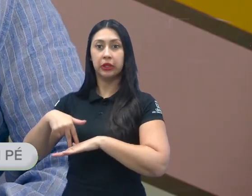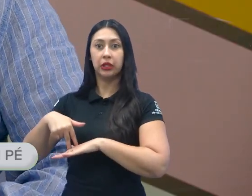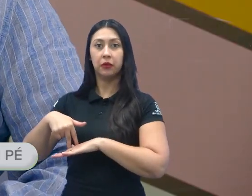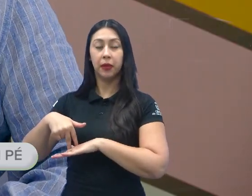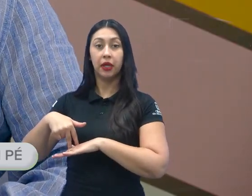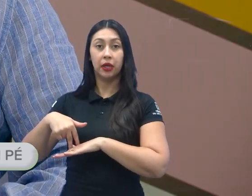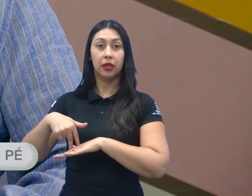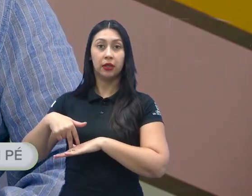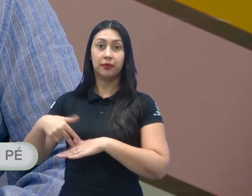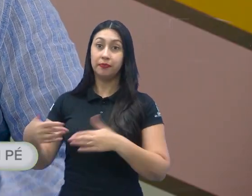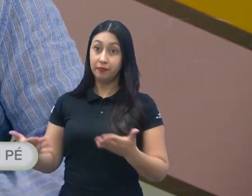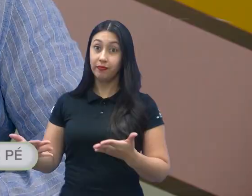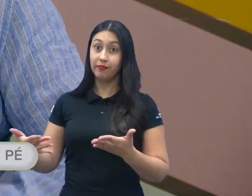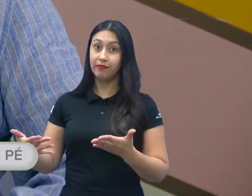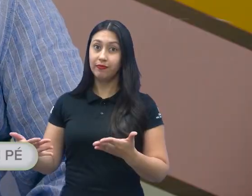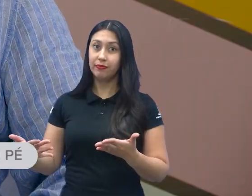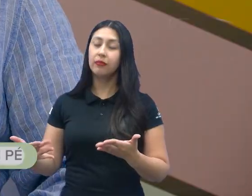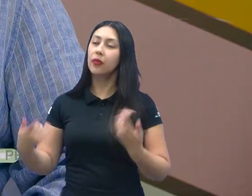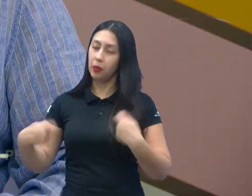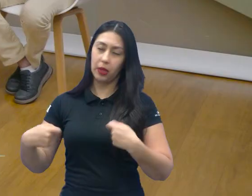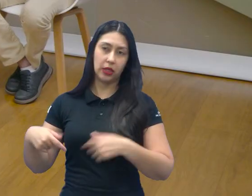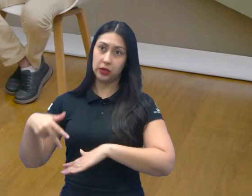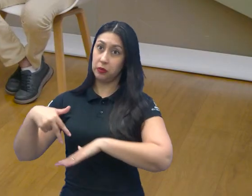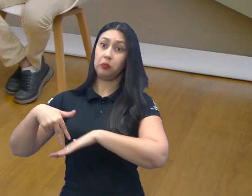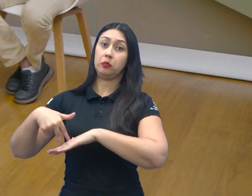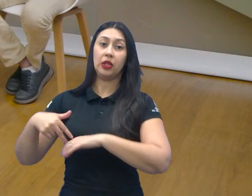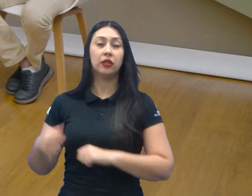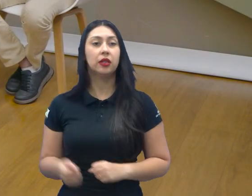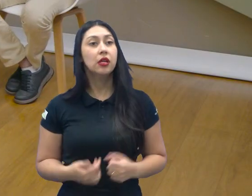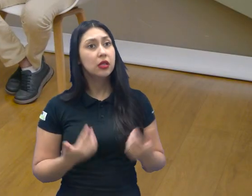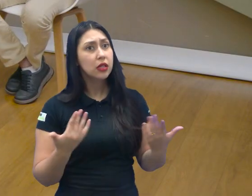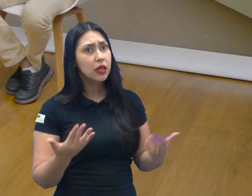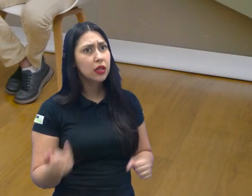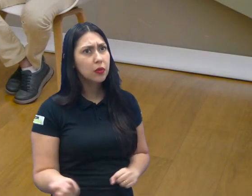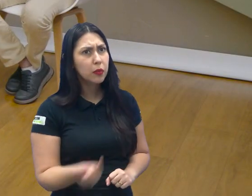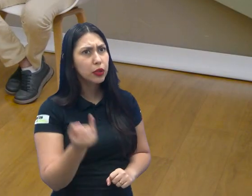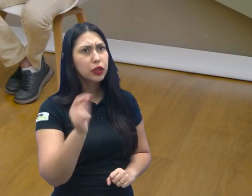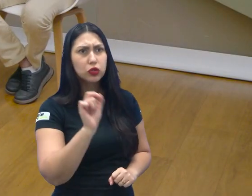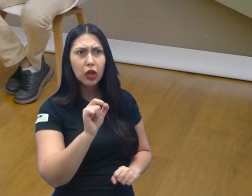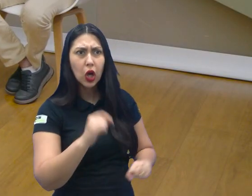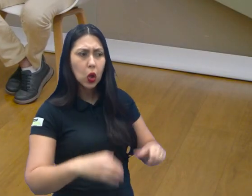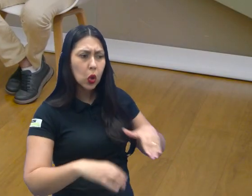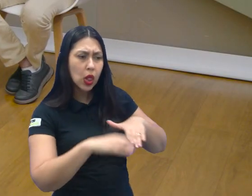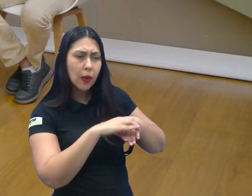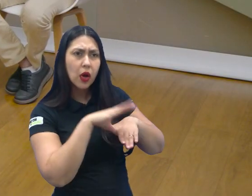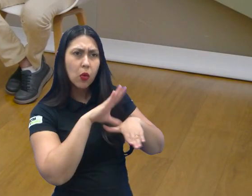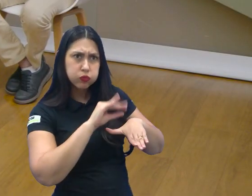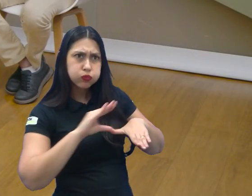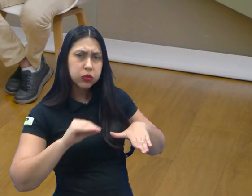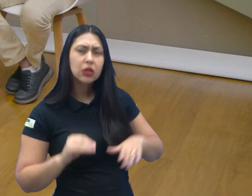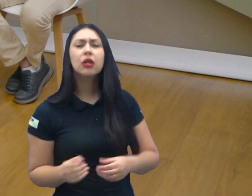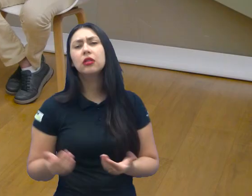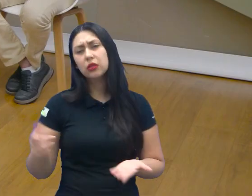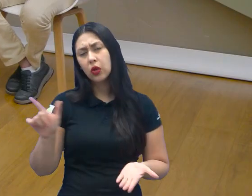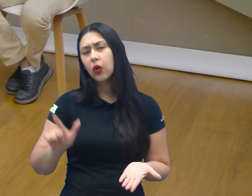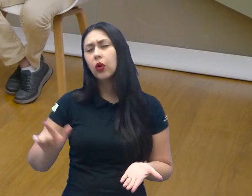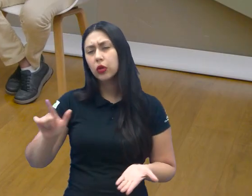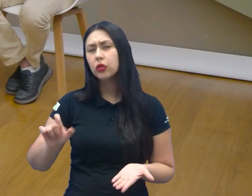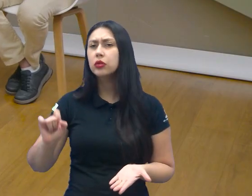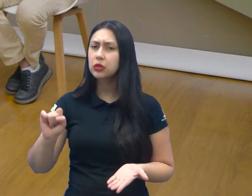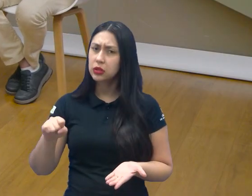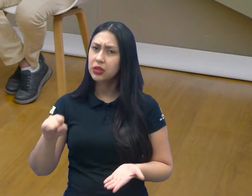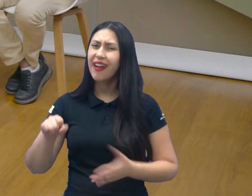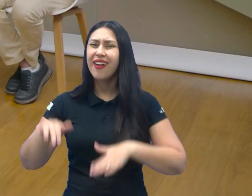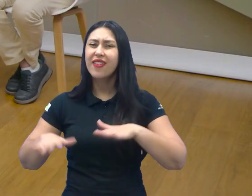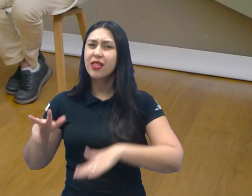posição de pé, tem que ficar. Aí, nesse momento, é importante, então, de repente, um sapato mais confortável? Claro, né? Claro, você não vai ficar em